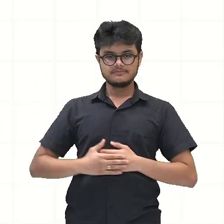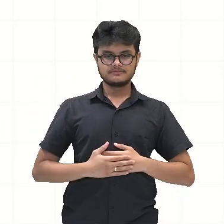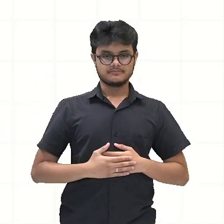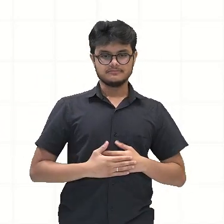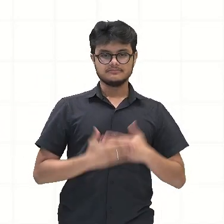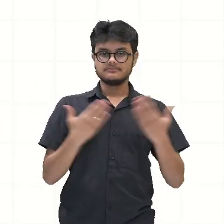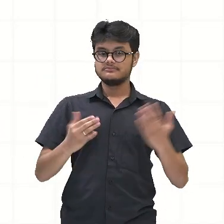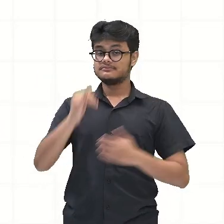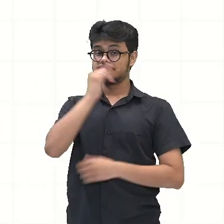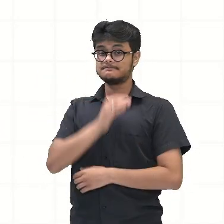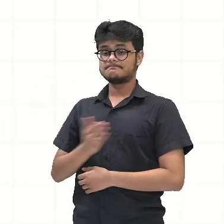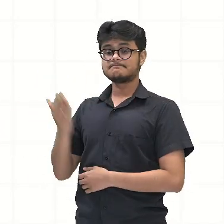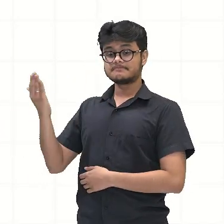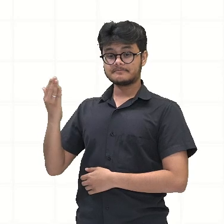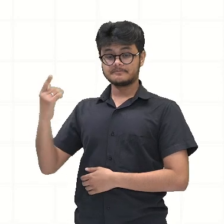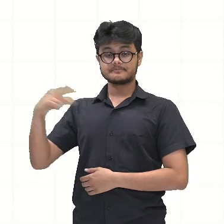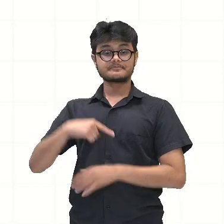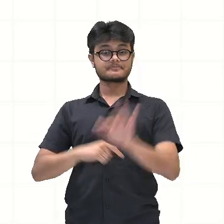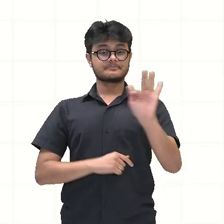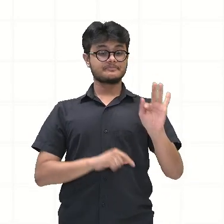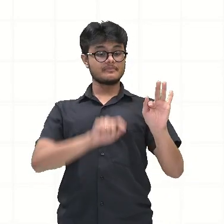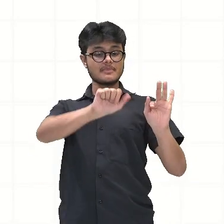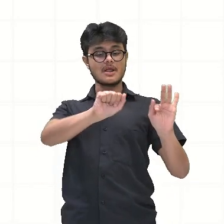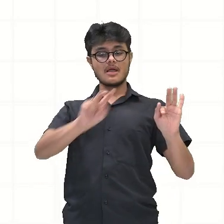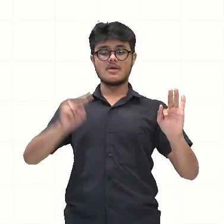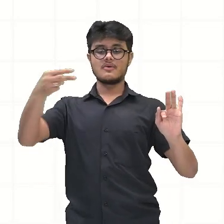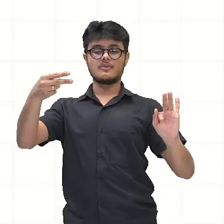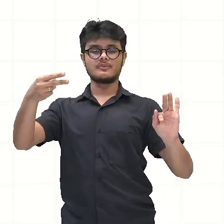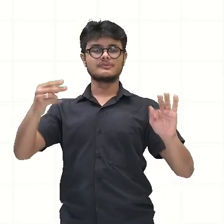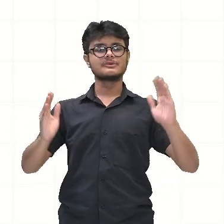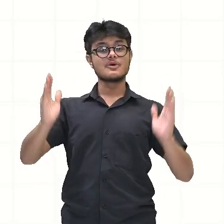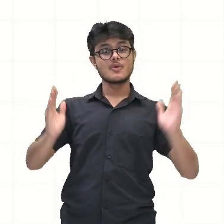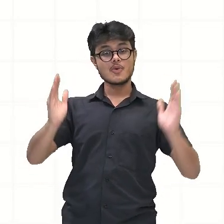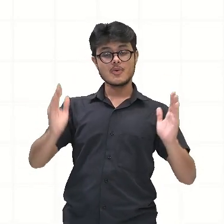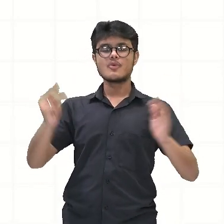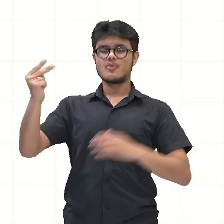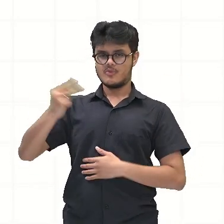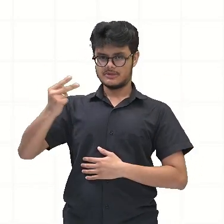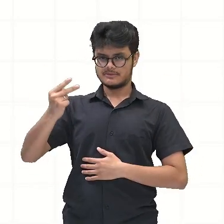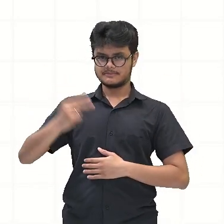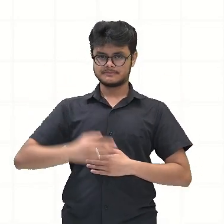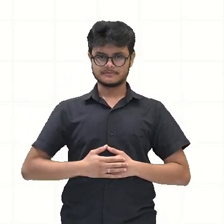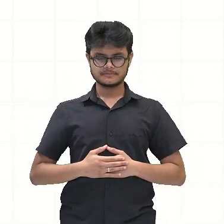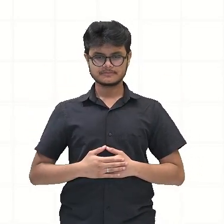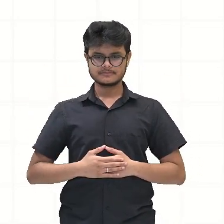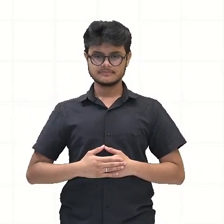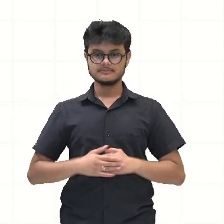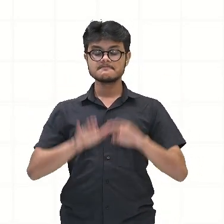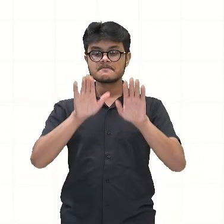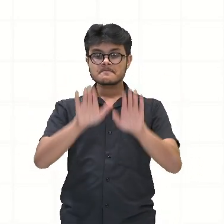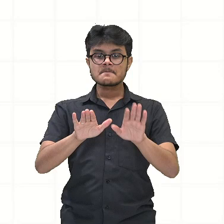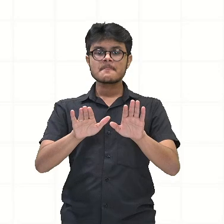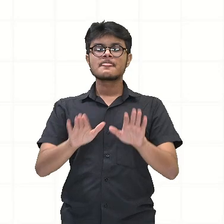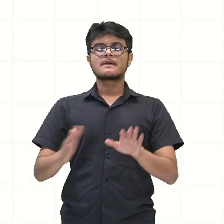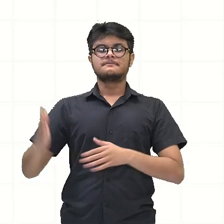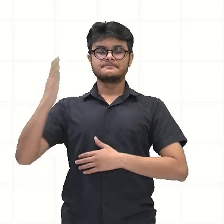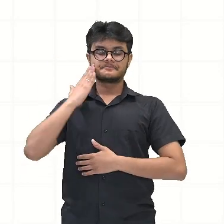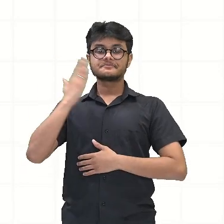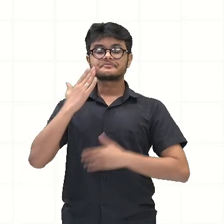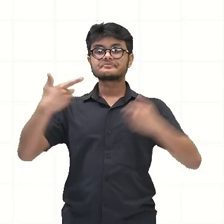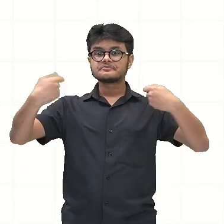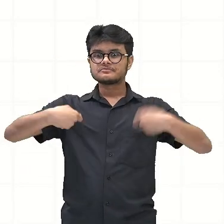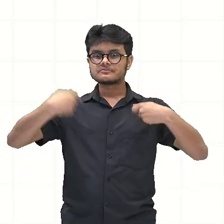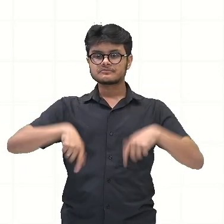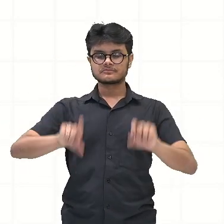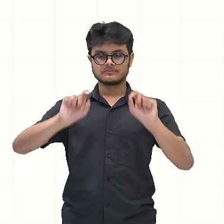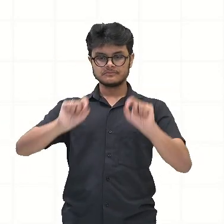bx mais c, eu tenho uma função quadrática, beleza? Lembrando que